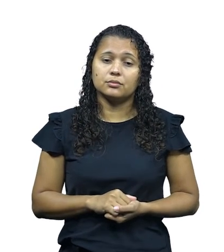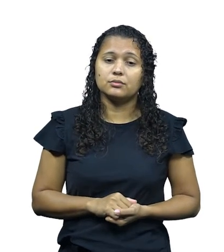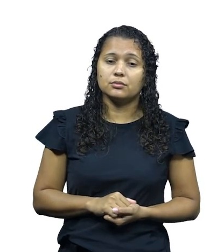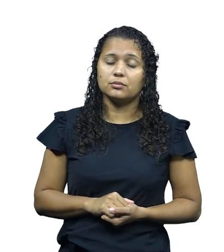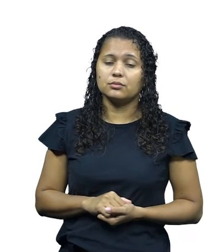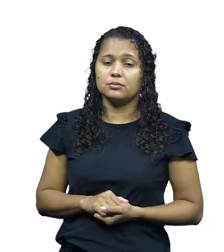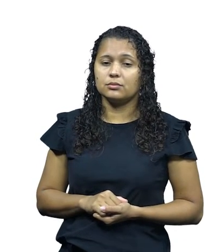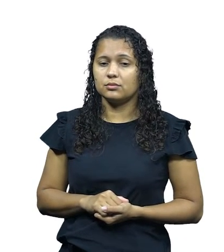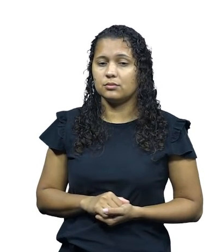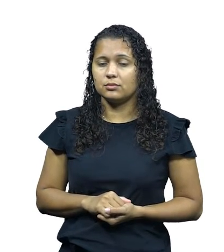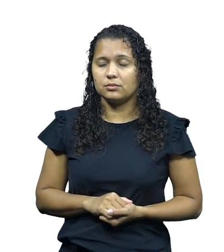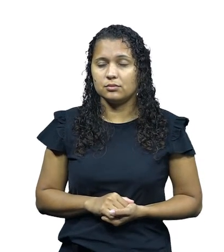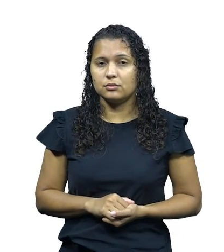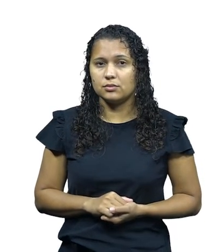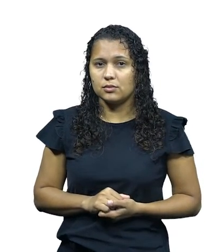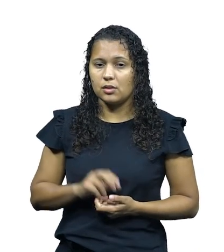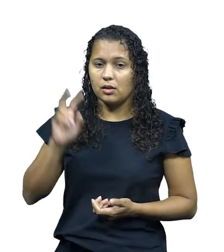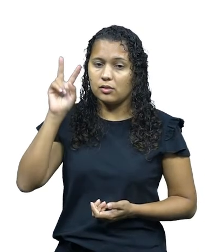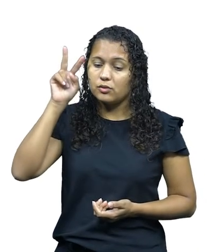vista